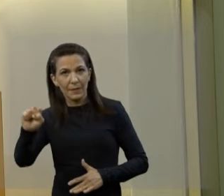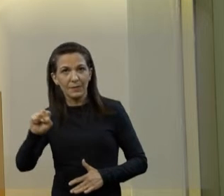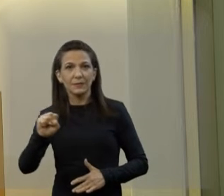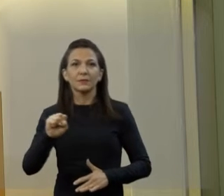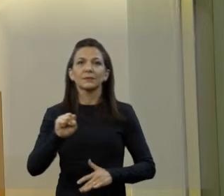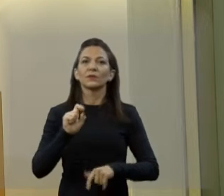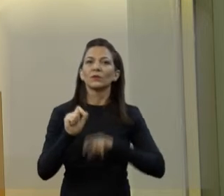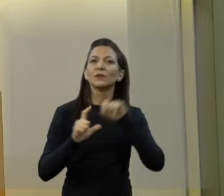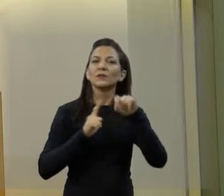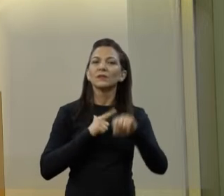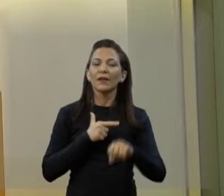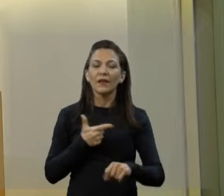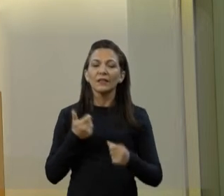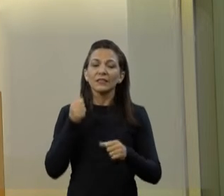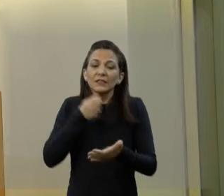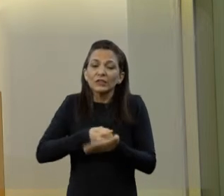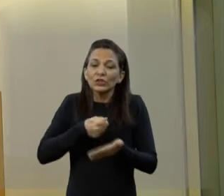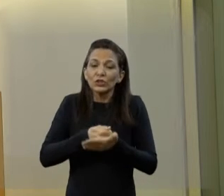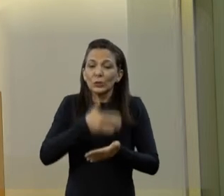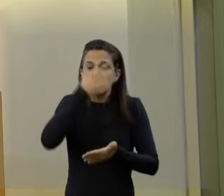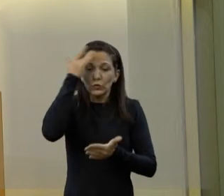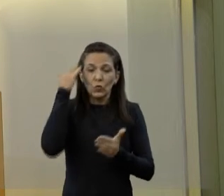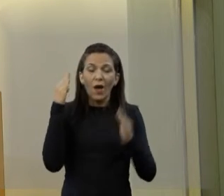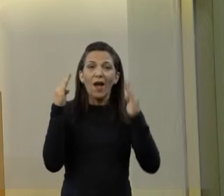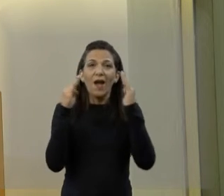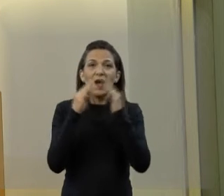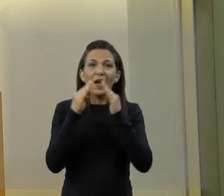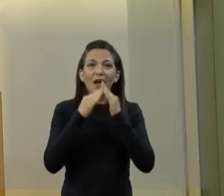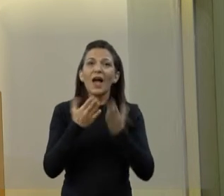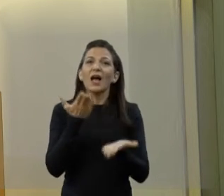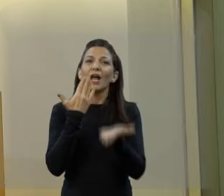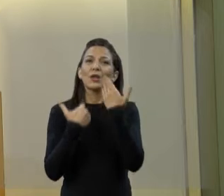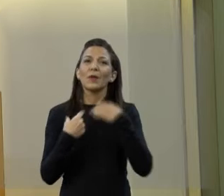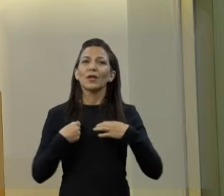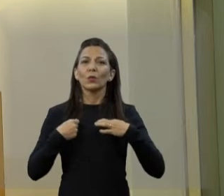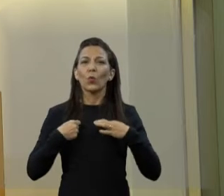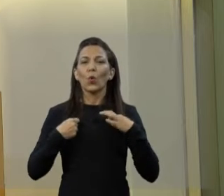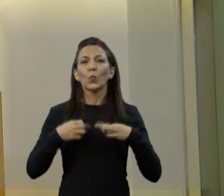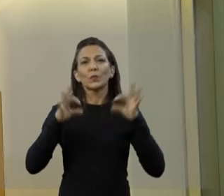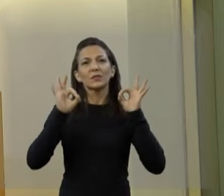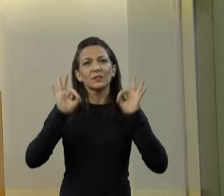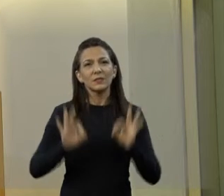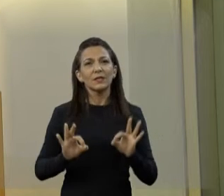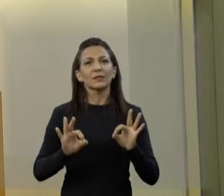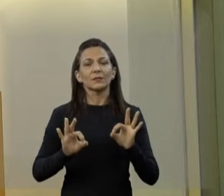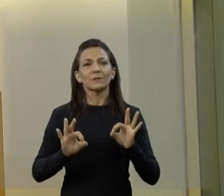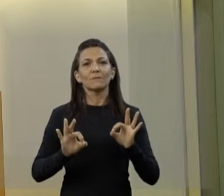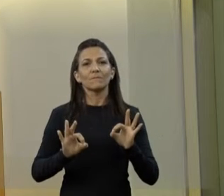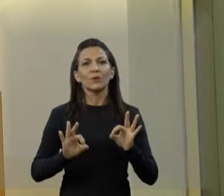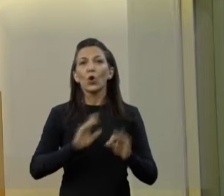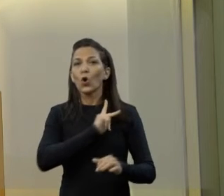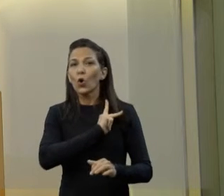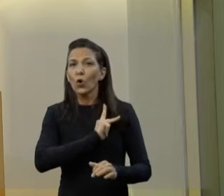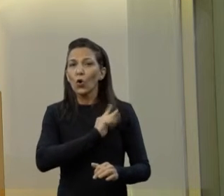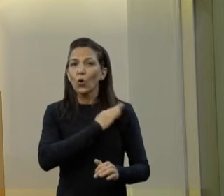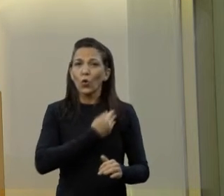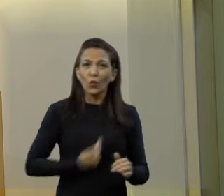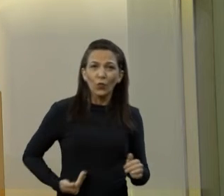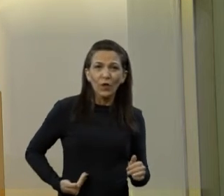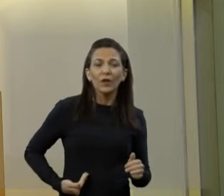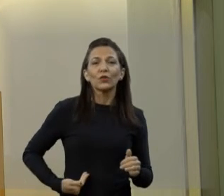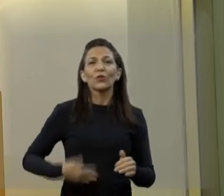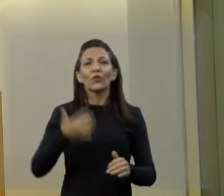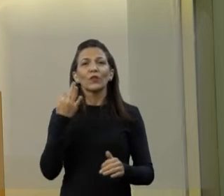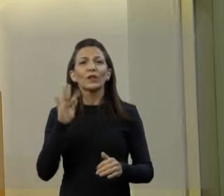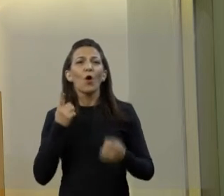vão exigir que o povo tem acesso alimento até A vestuário Digno Contra esse governo federal que quer entregar o povo